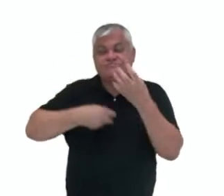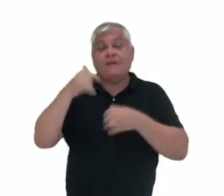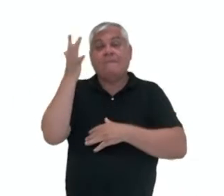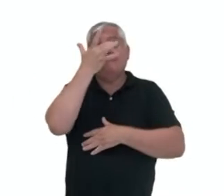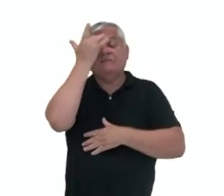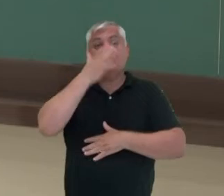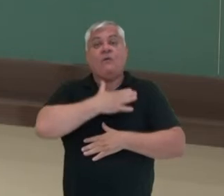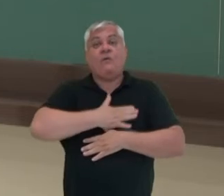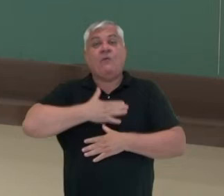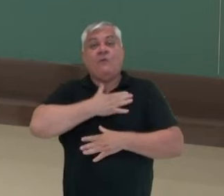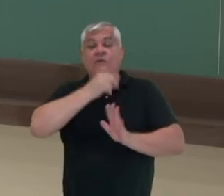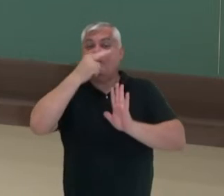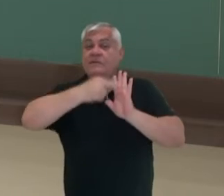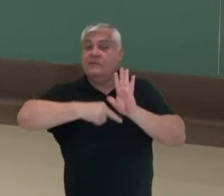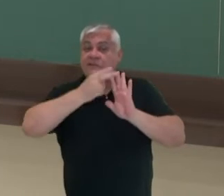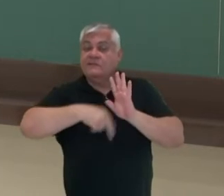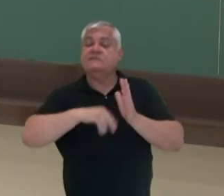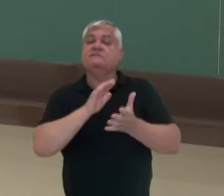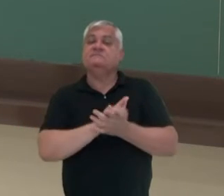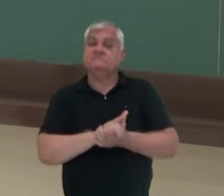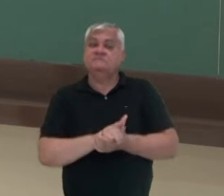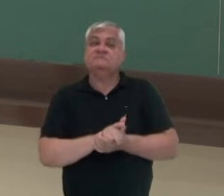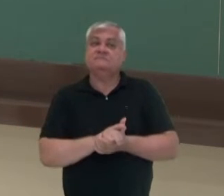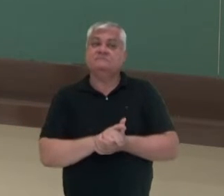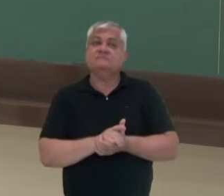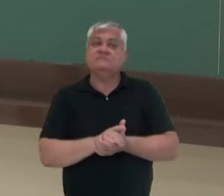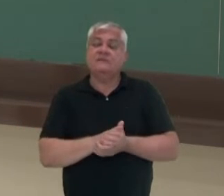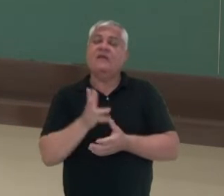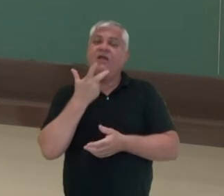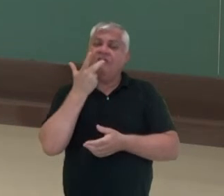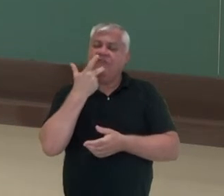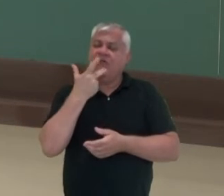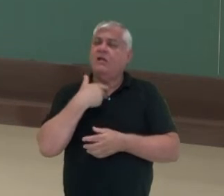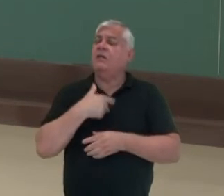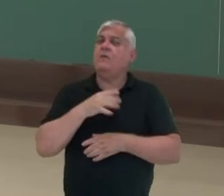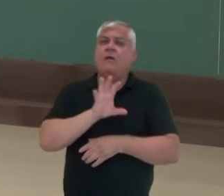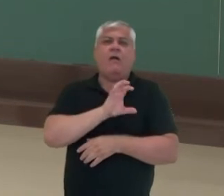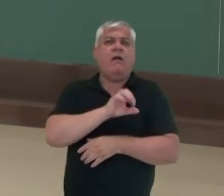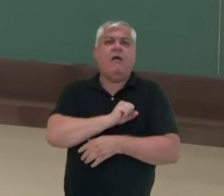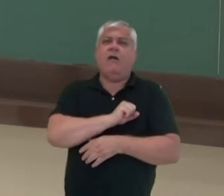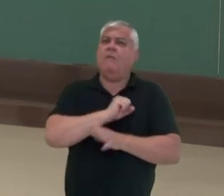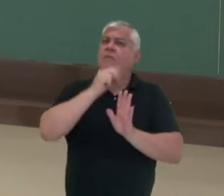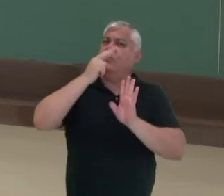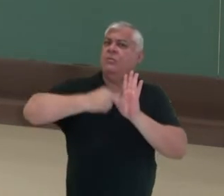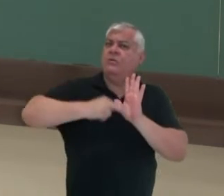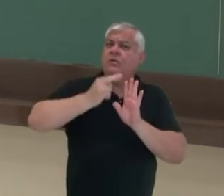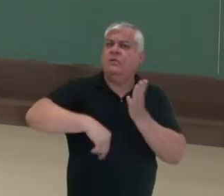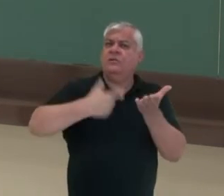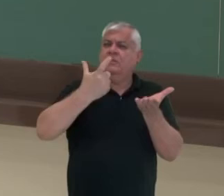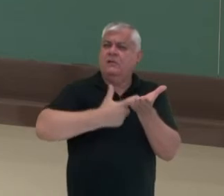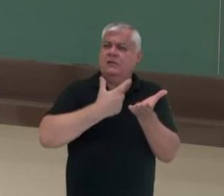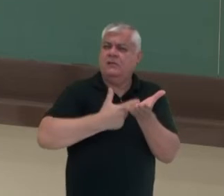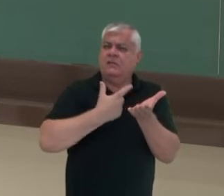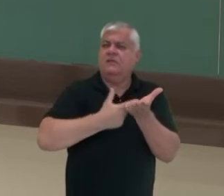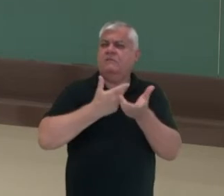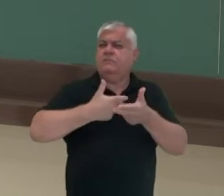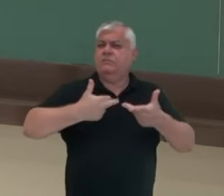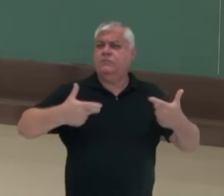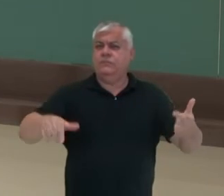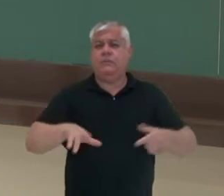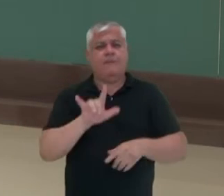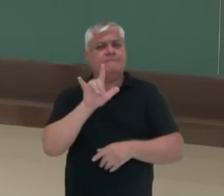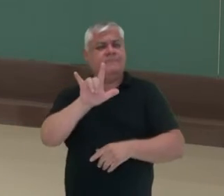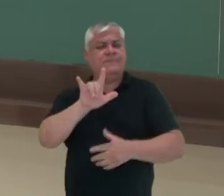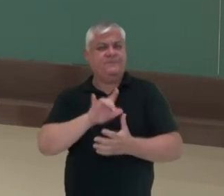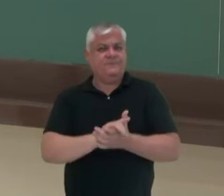Entusiasmados, mas dispostos a quê? A declarar seu amor por obras literárias favoritas.